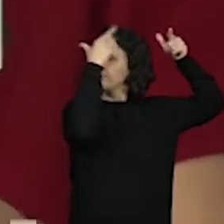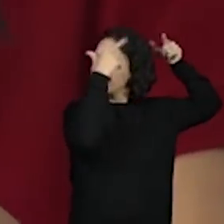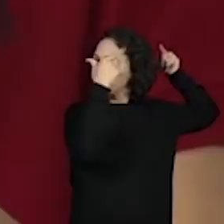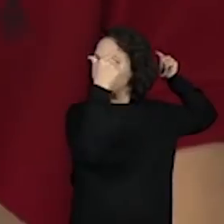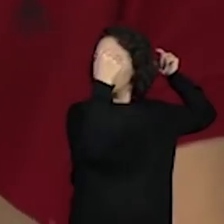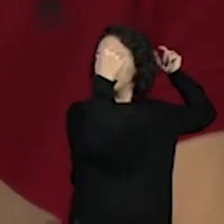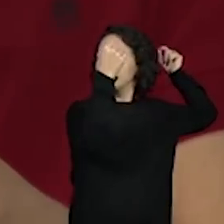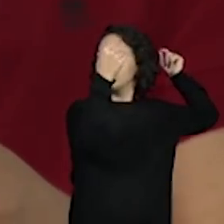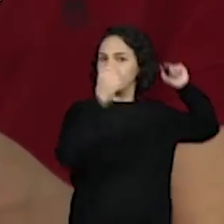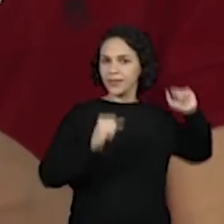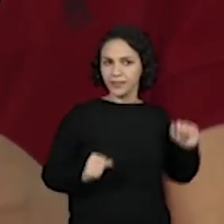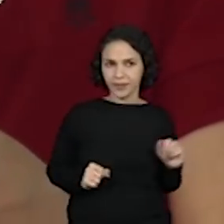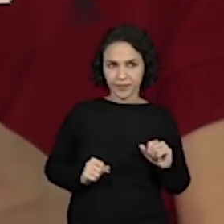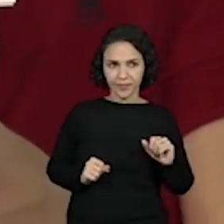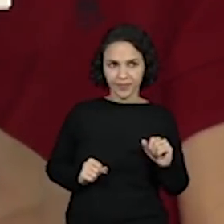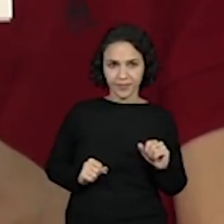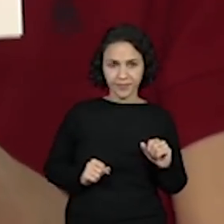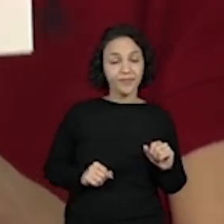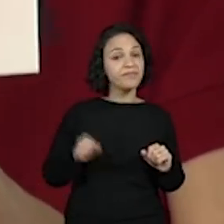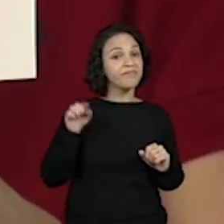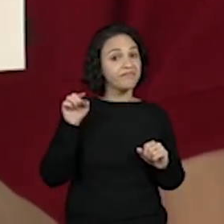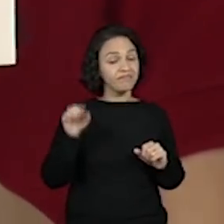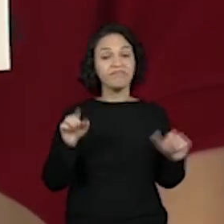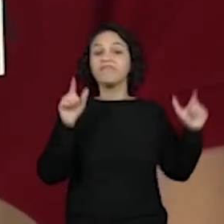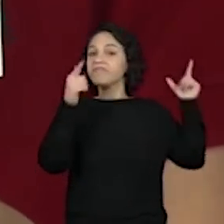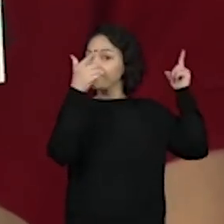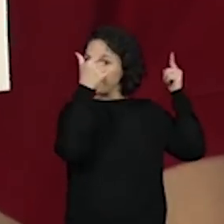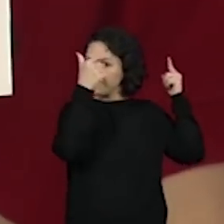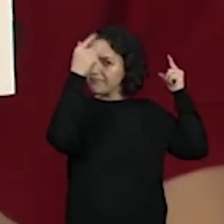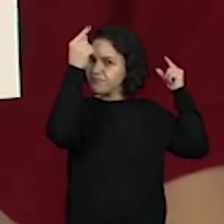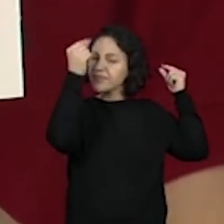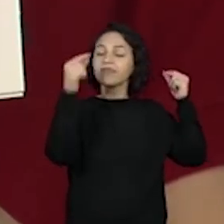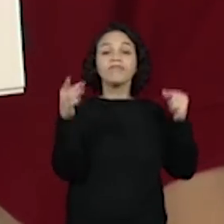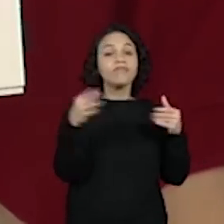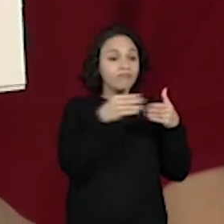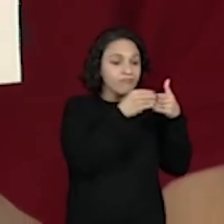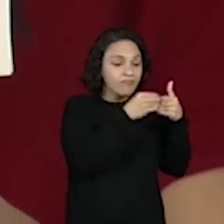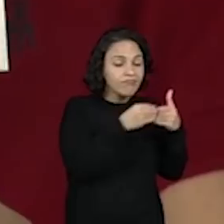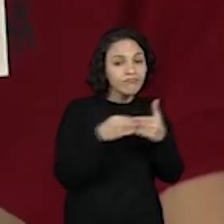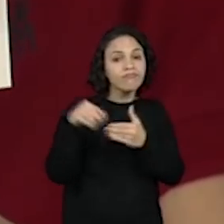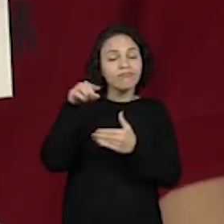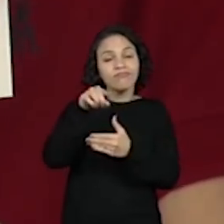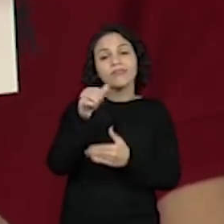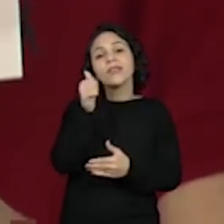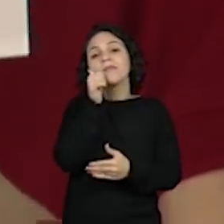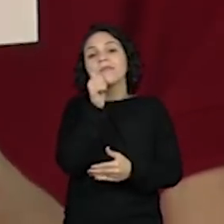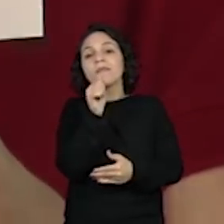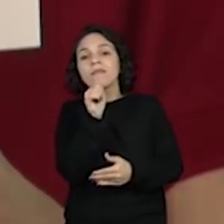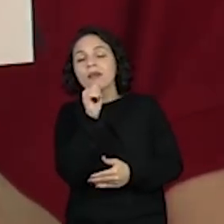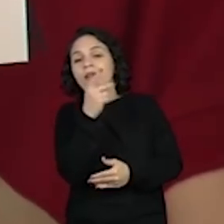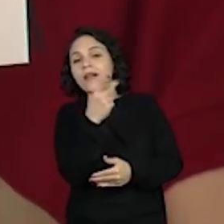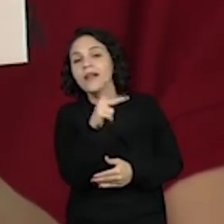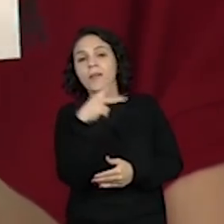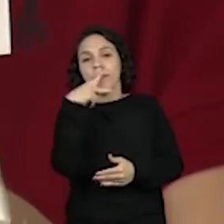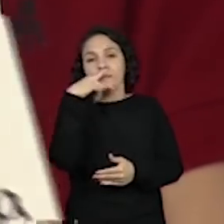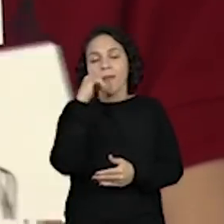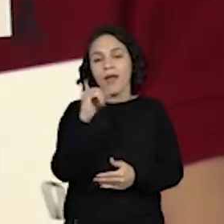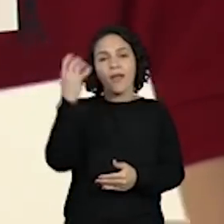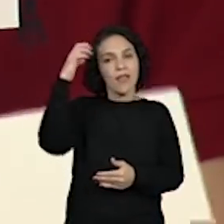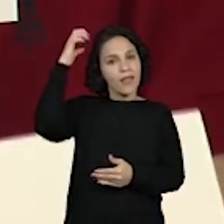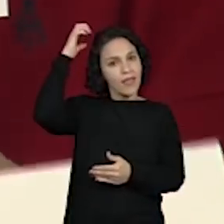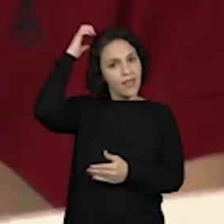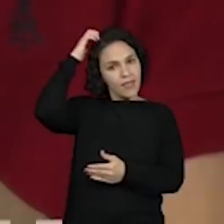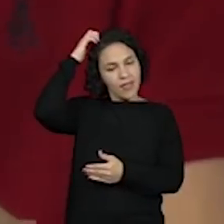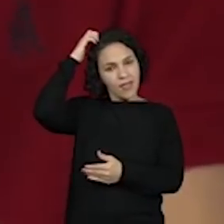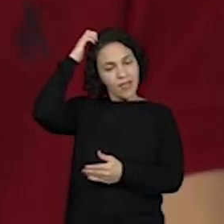príncipe. O príncipe levou a jovem até o rei e a rainha. Ela